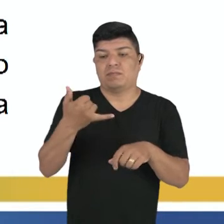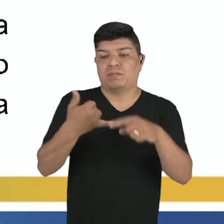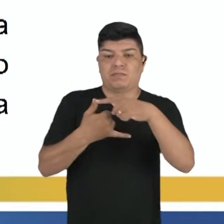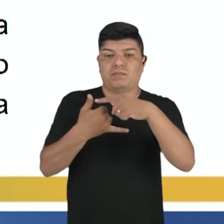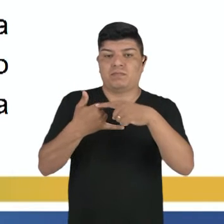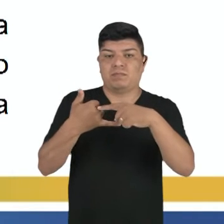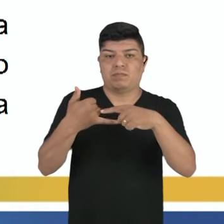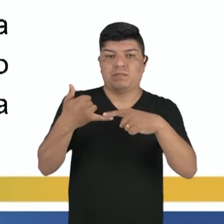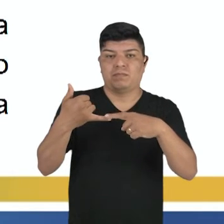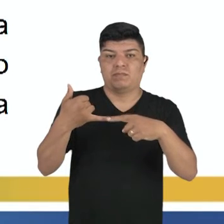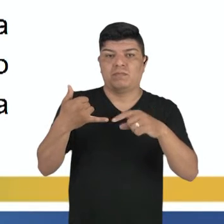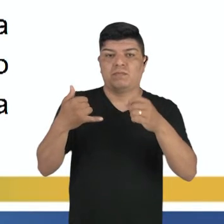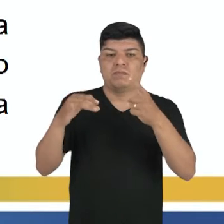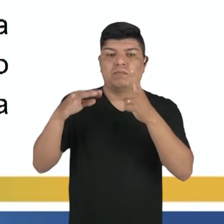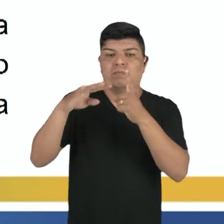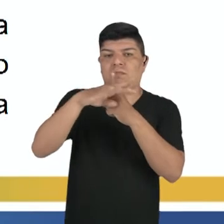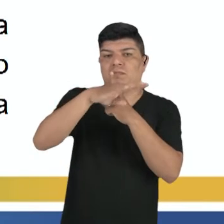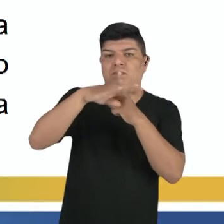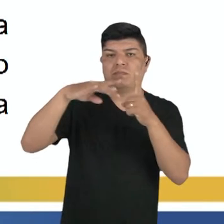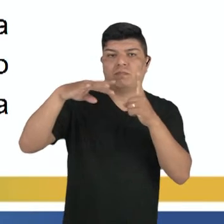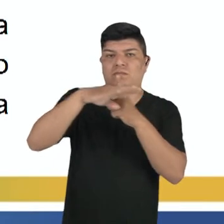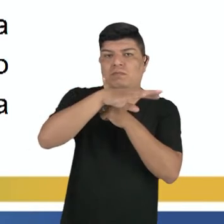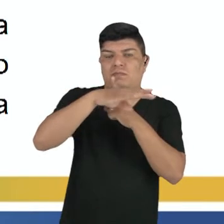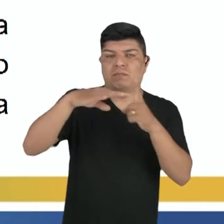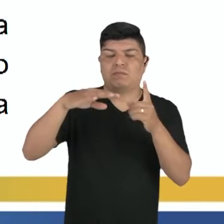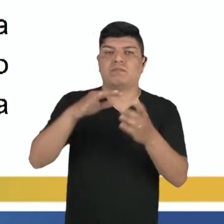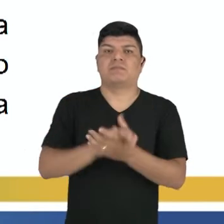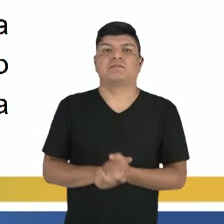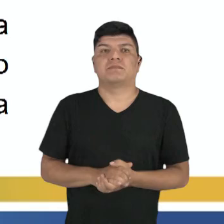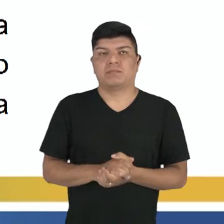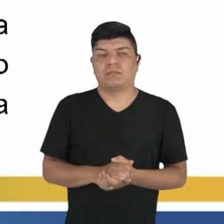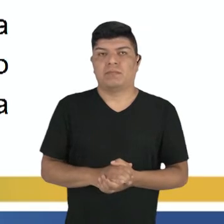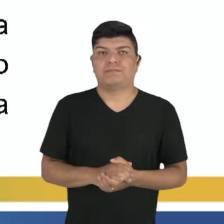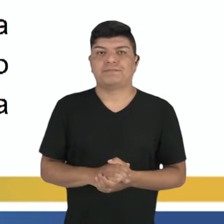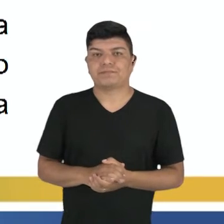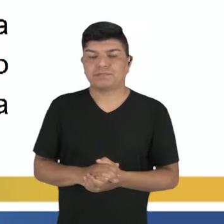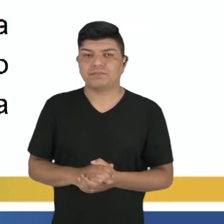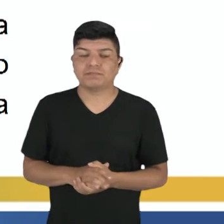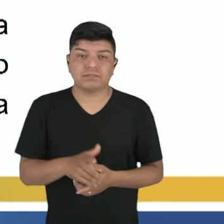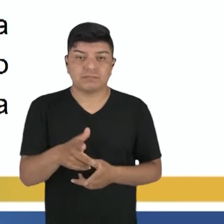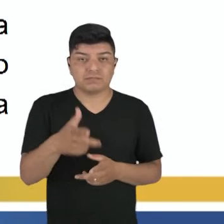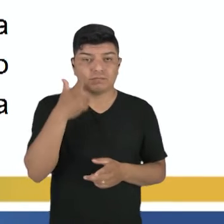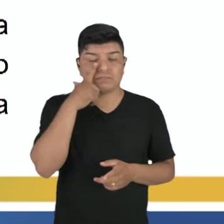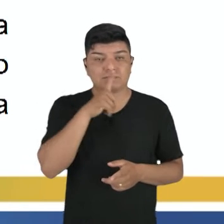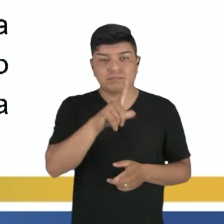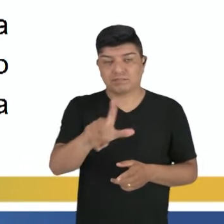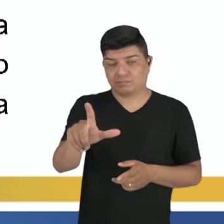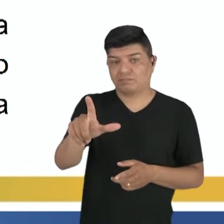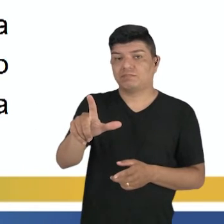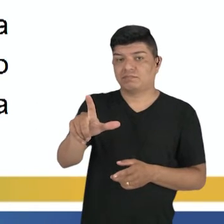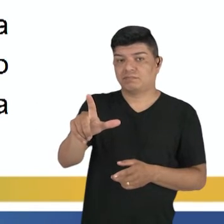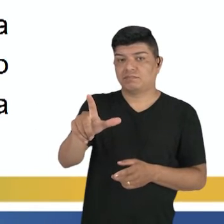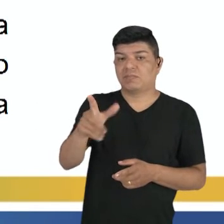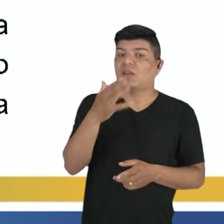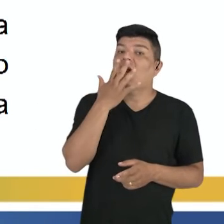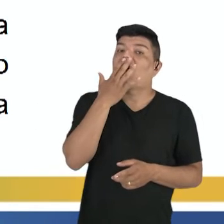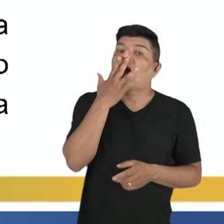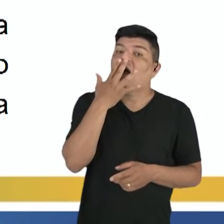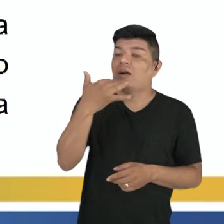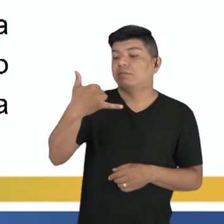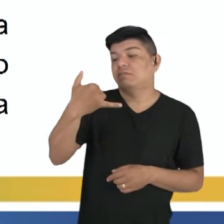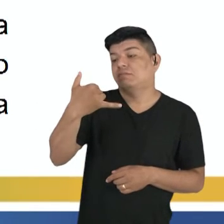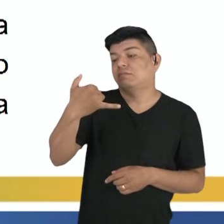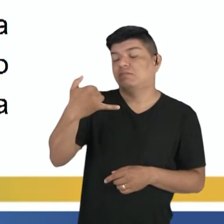material transparente, de tal forma que você consiga ver a tinta, que